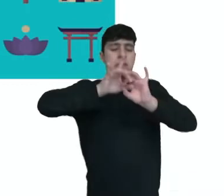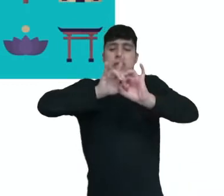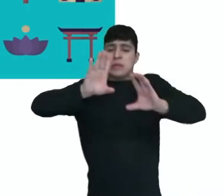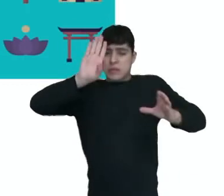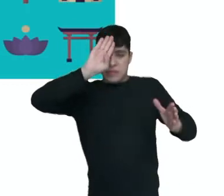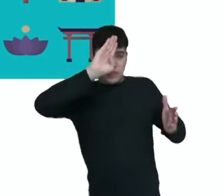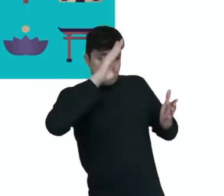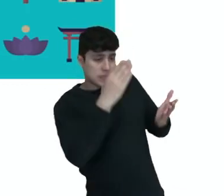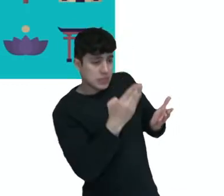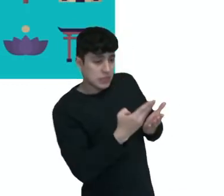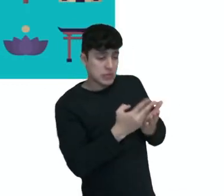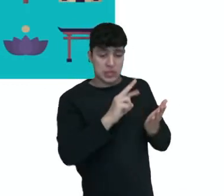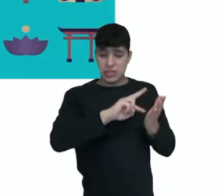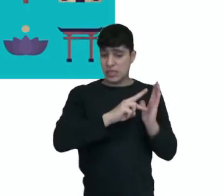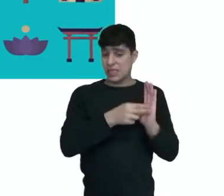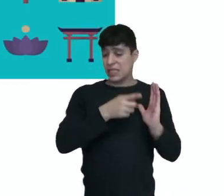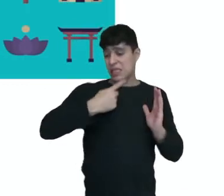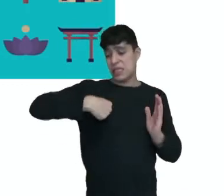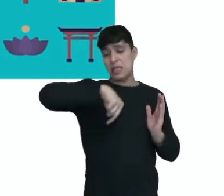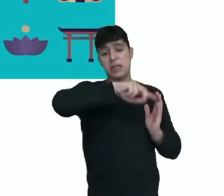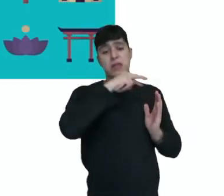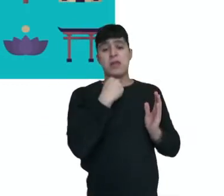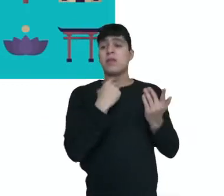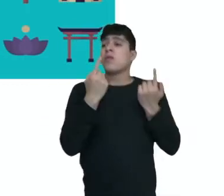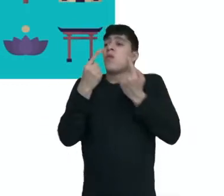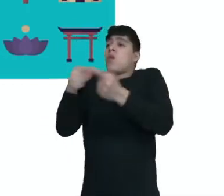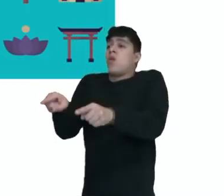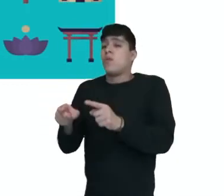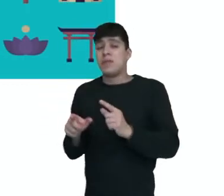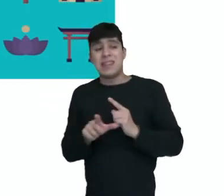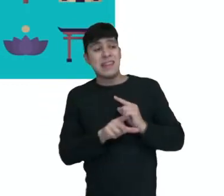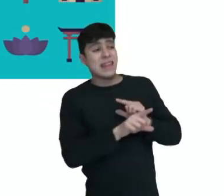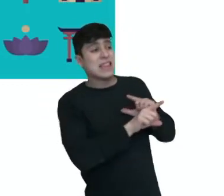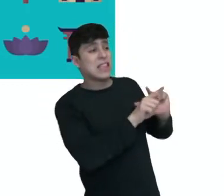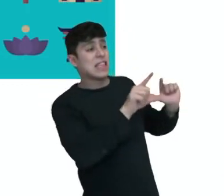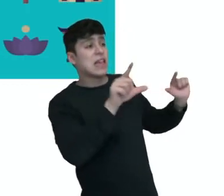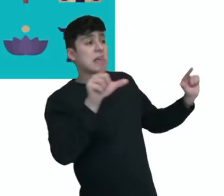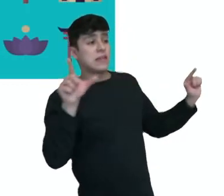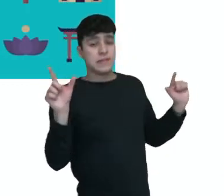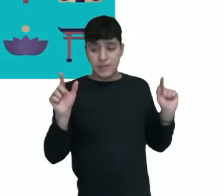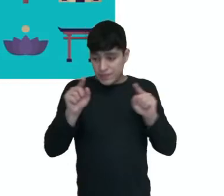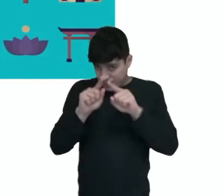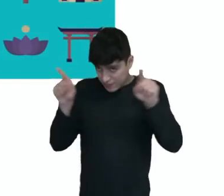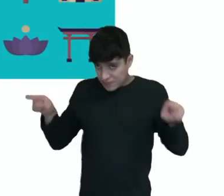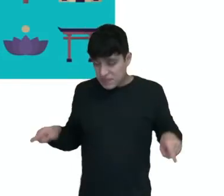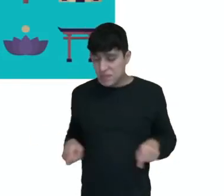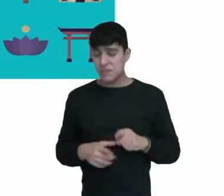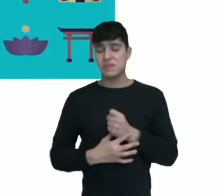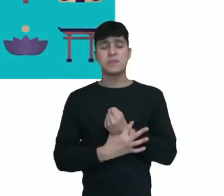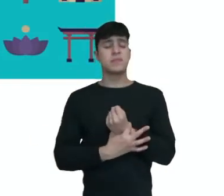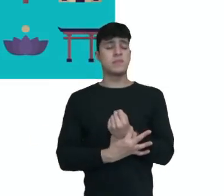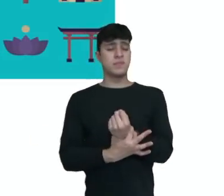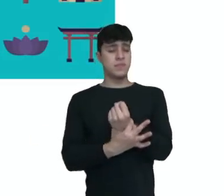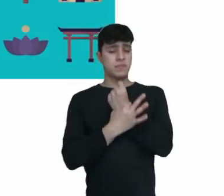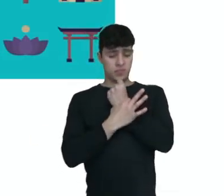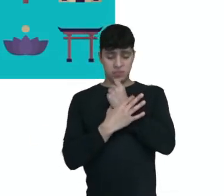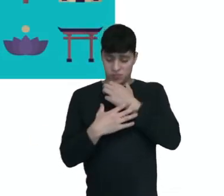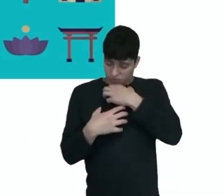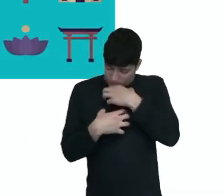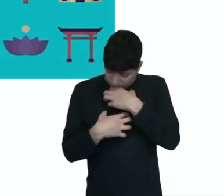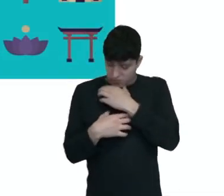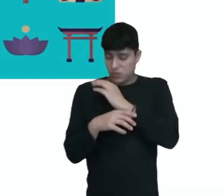É inviolável, ninguém pode ir contra, sendo assegurado o livre exercício de culto